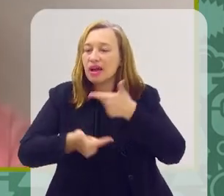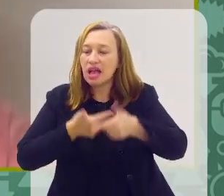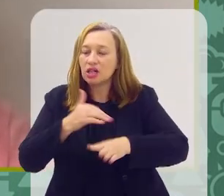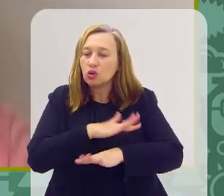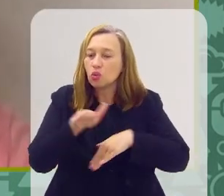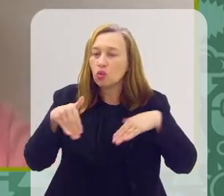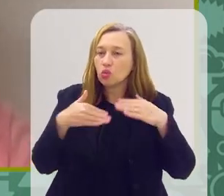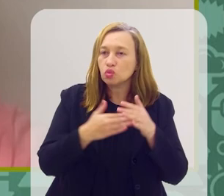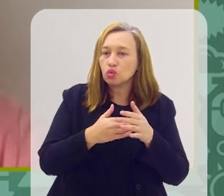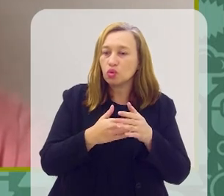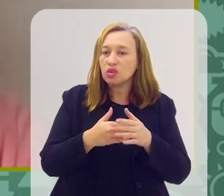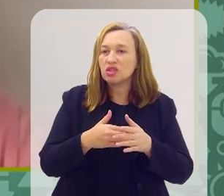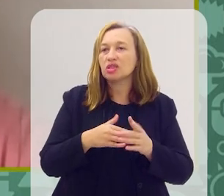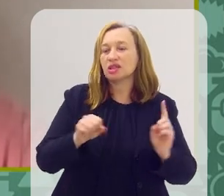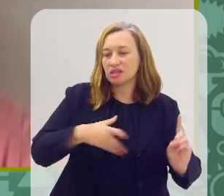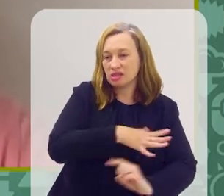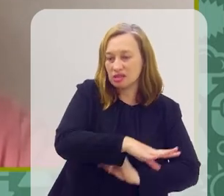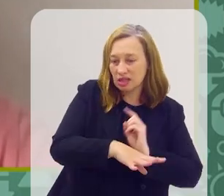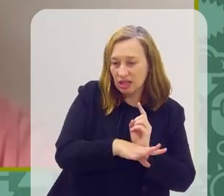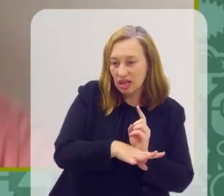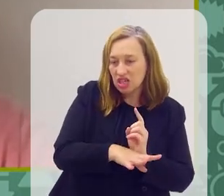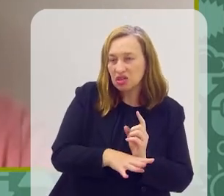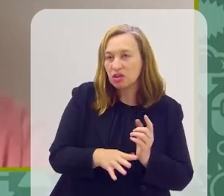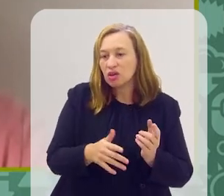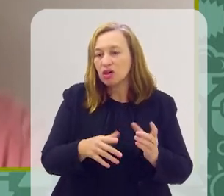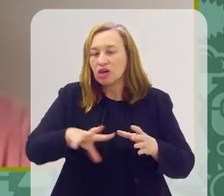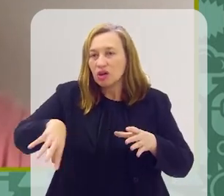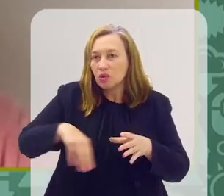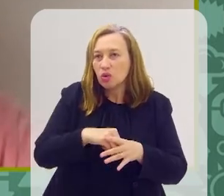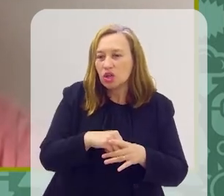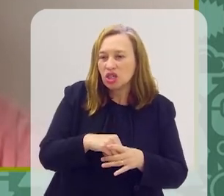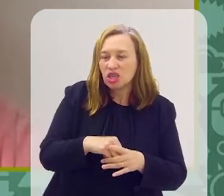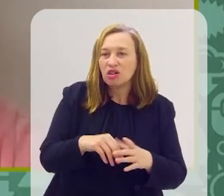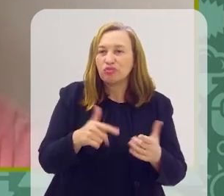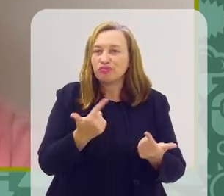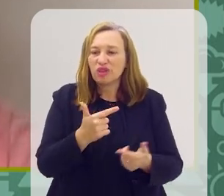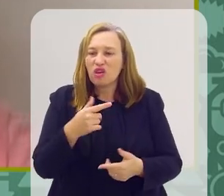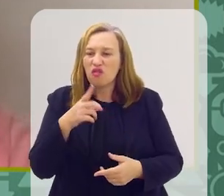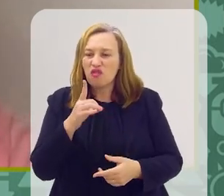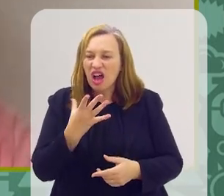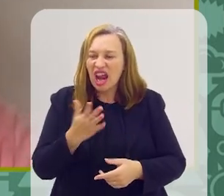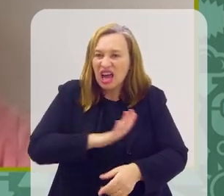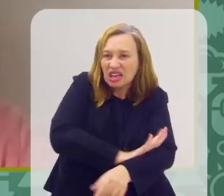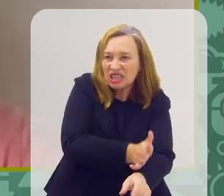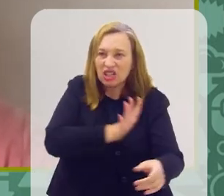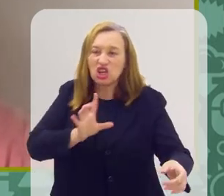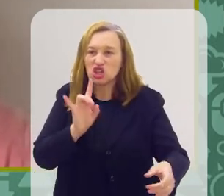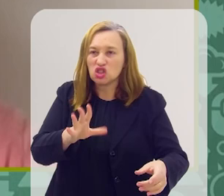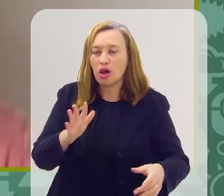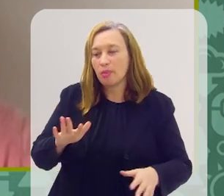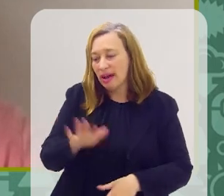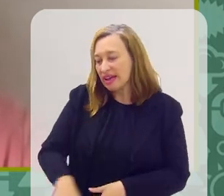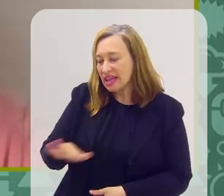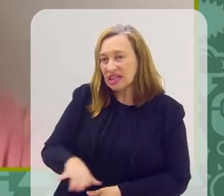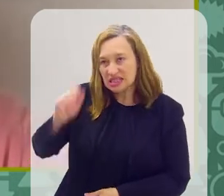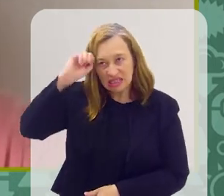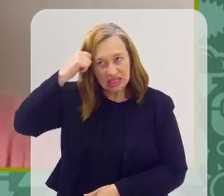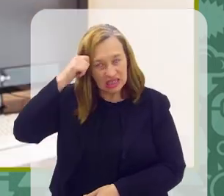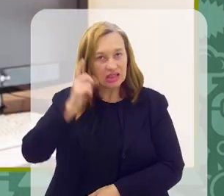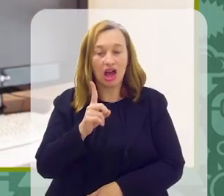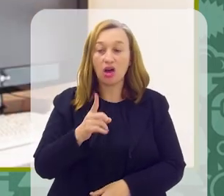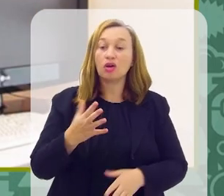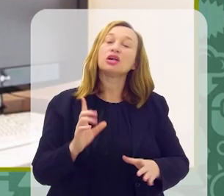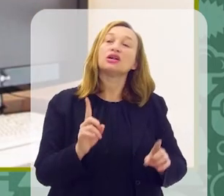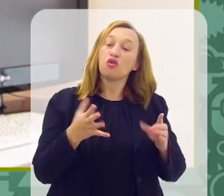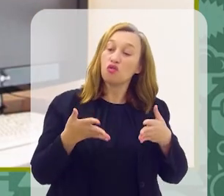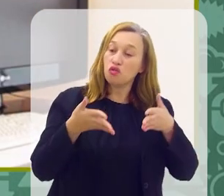os pares que estão dentro da nossa sociedade. Não dá para a gente falar que o antirracismo só serve para a criança negra. O